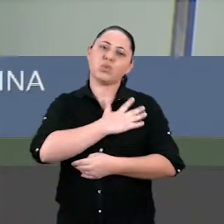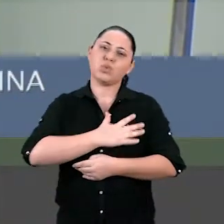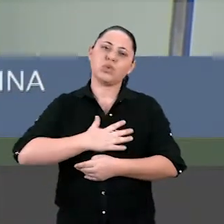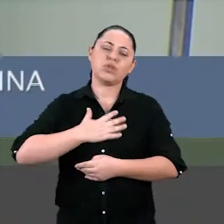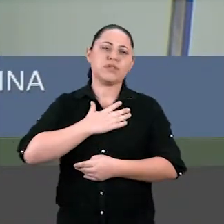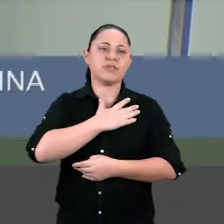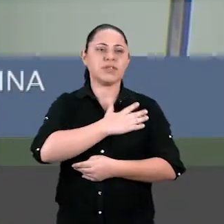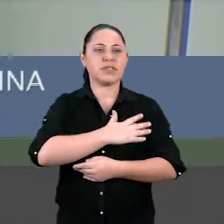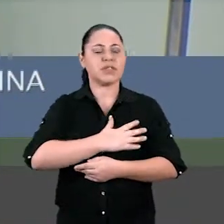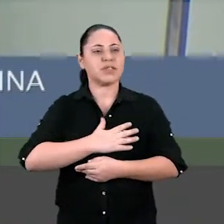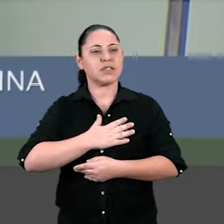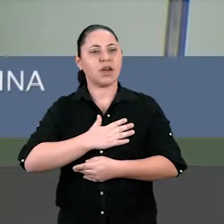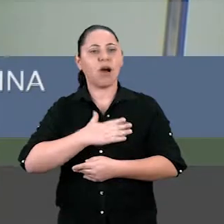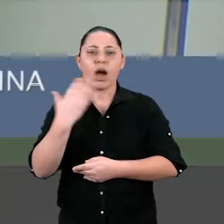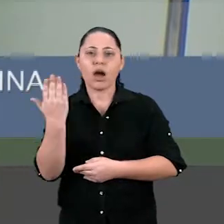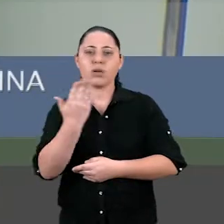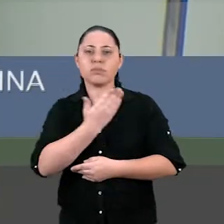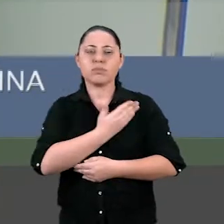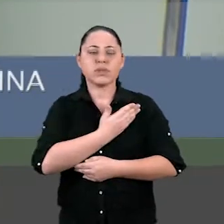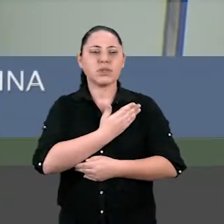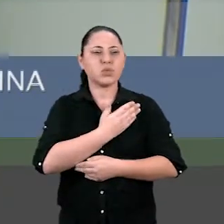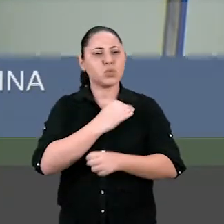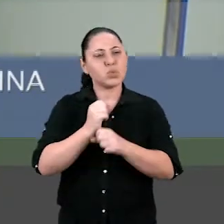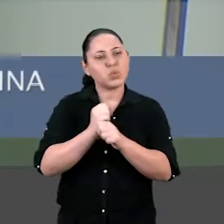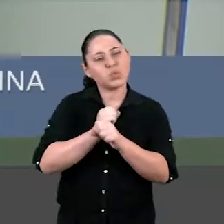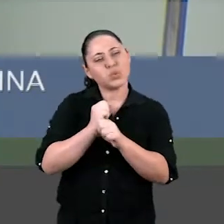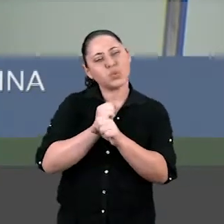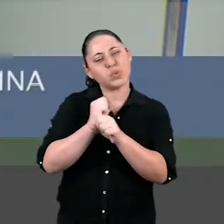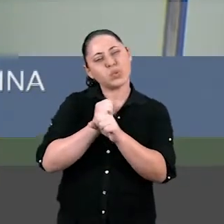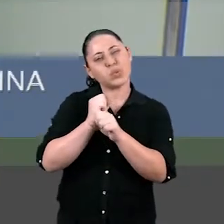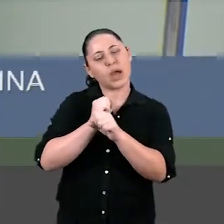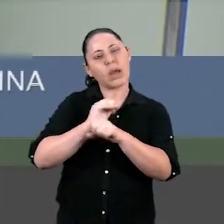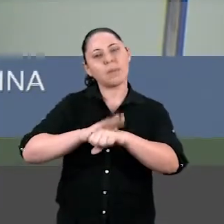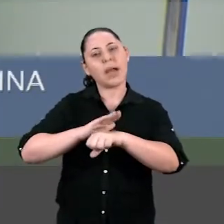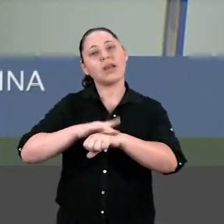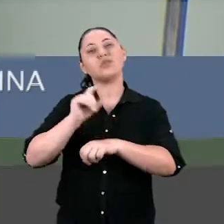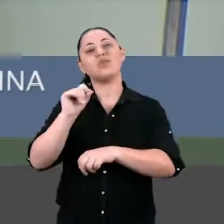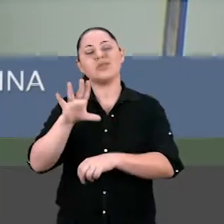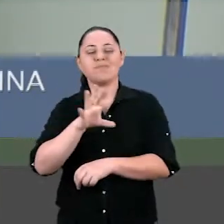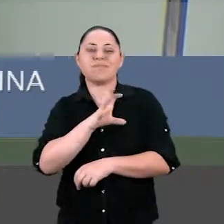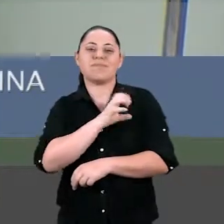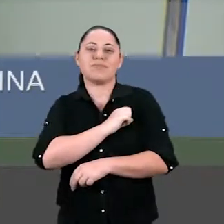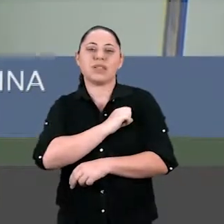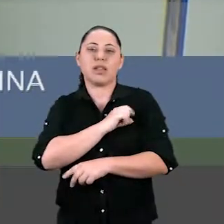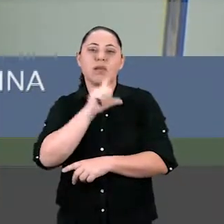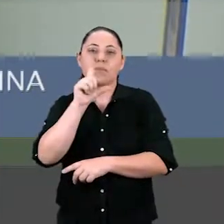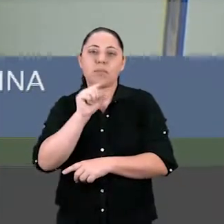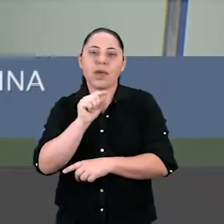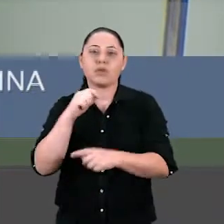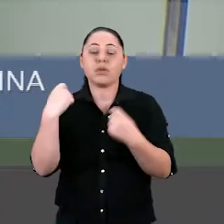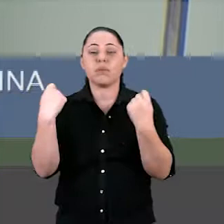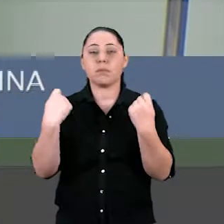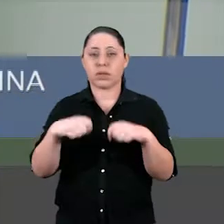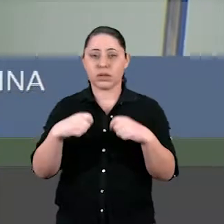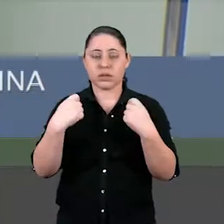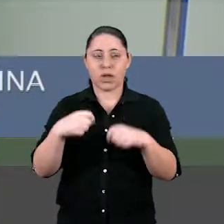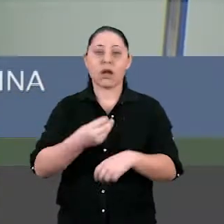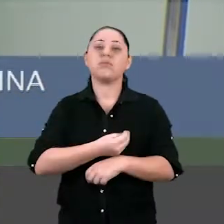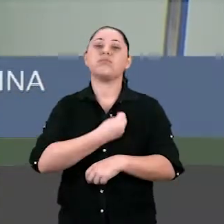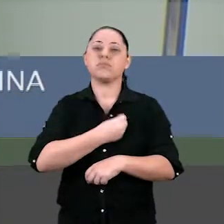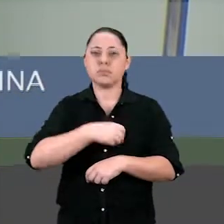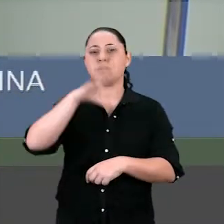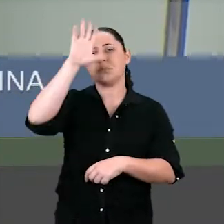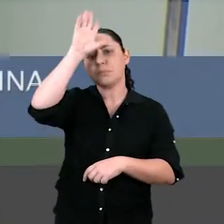conterrâneo, amigo de alguns anos, poucos, mais do que gostaríamos e muito menos do que será necessário para uma vida